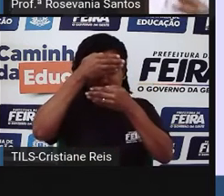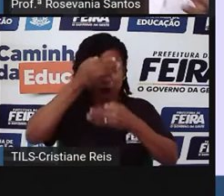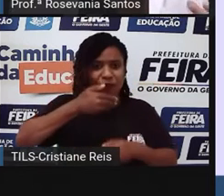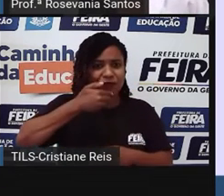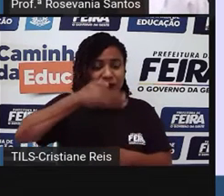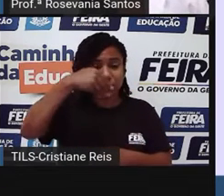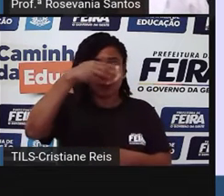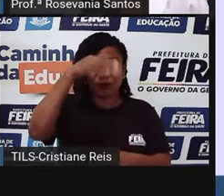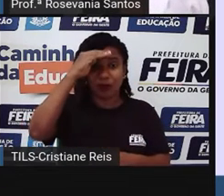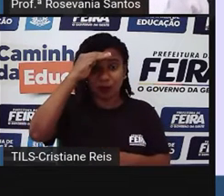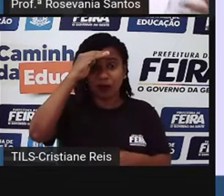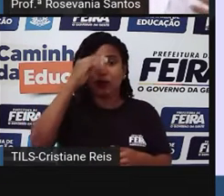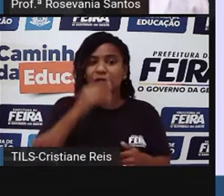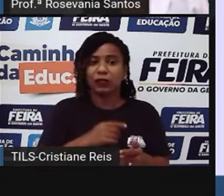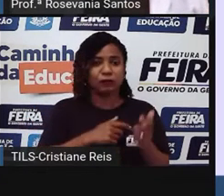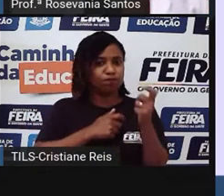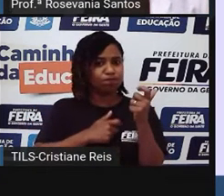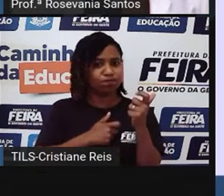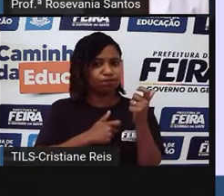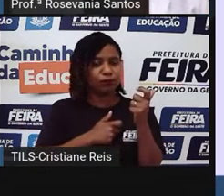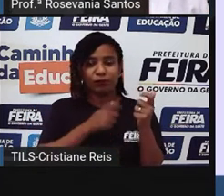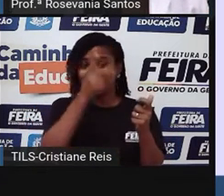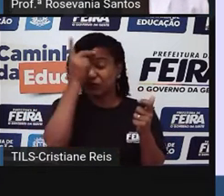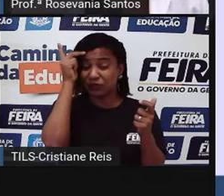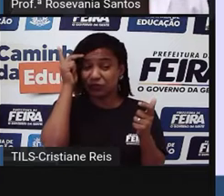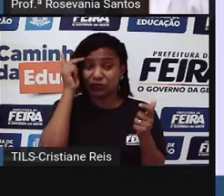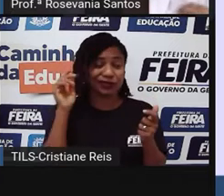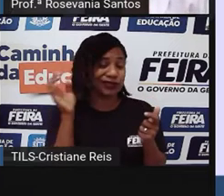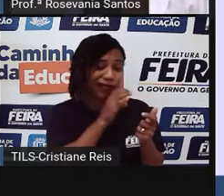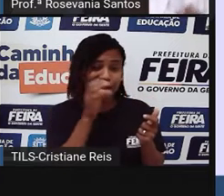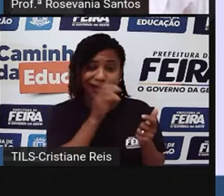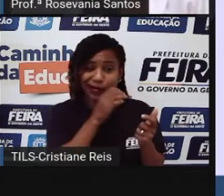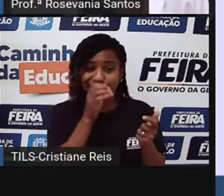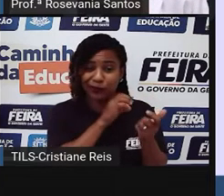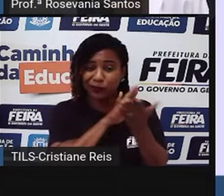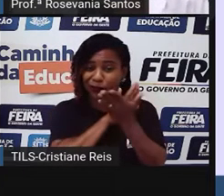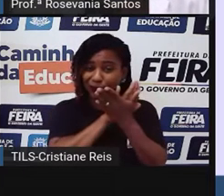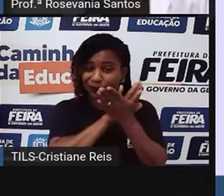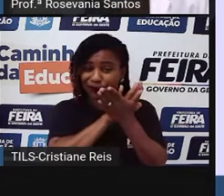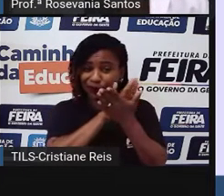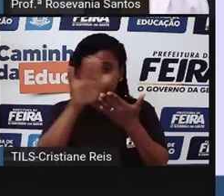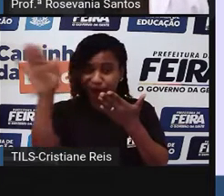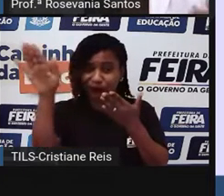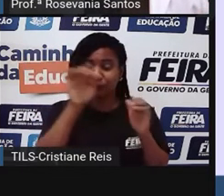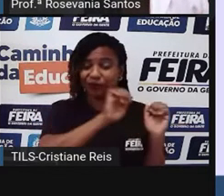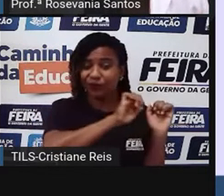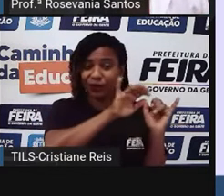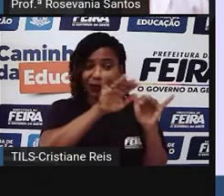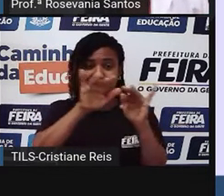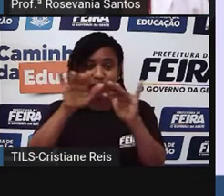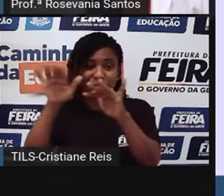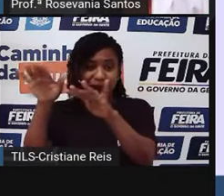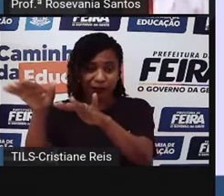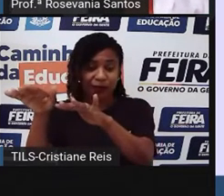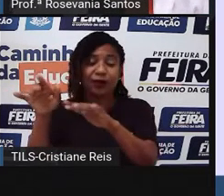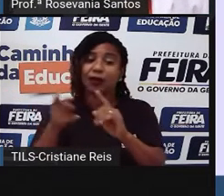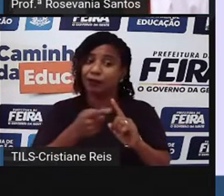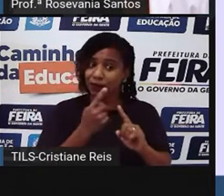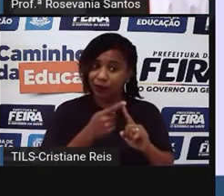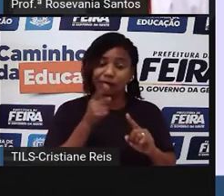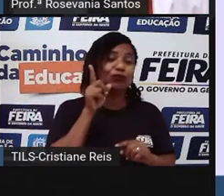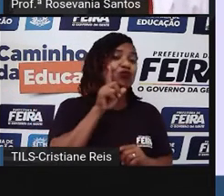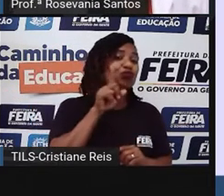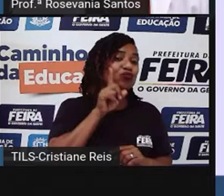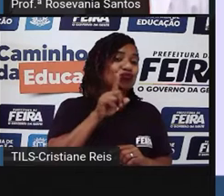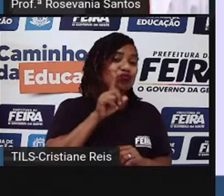Unidos. Então, nós percebemos a saída em massa da população, primeiro dos migrantes que já estavam lá, né, e depois também dos próprios